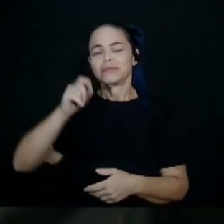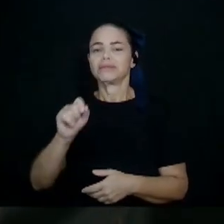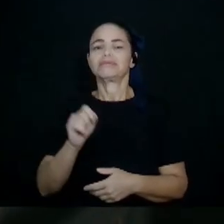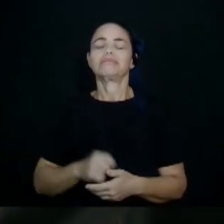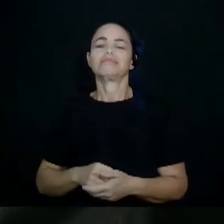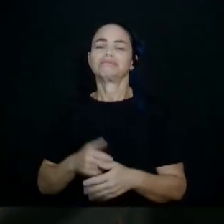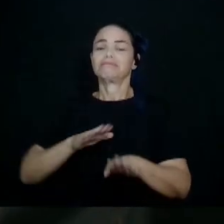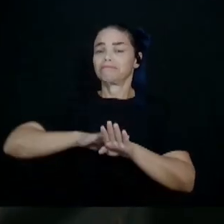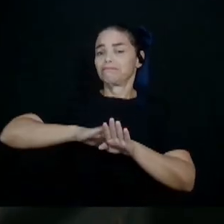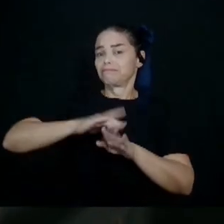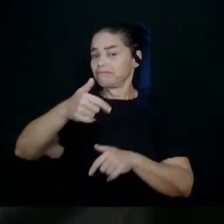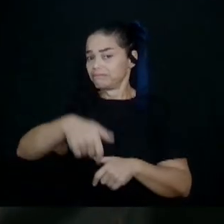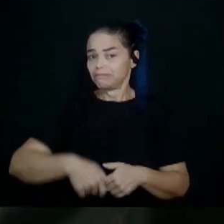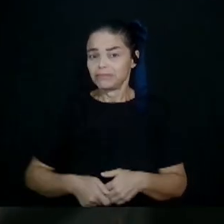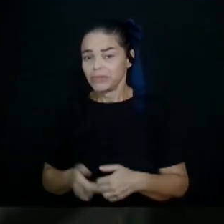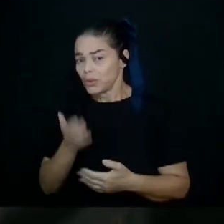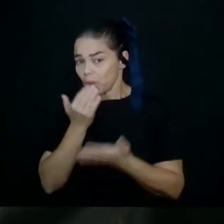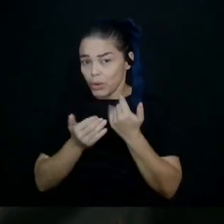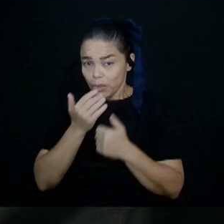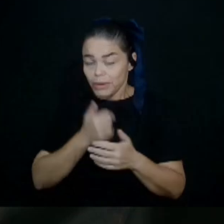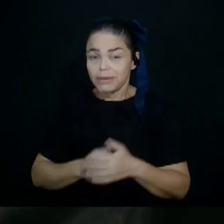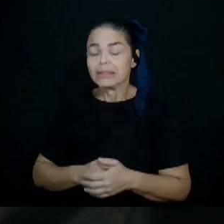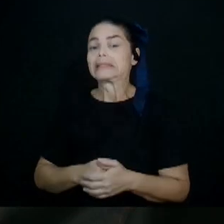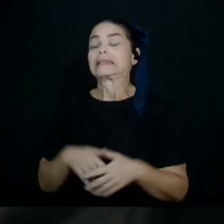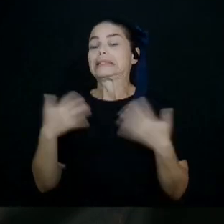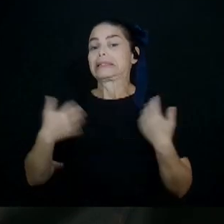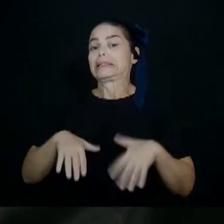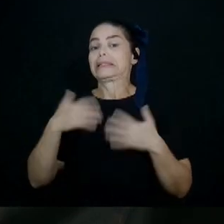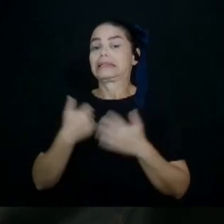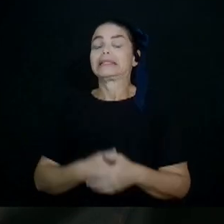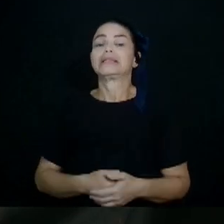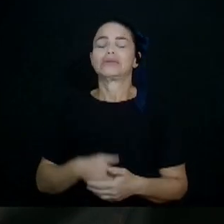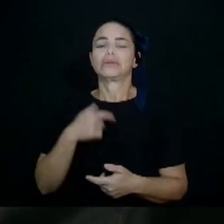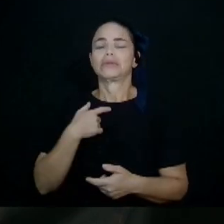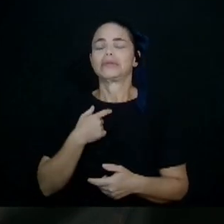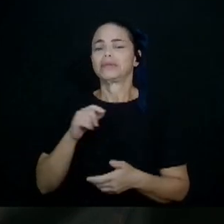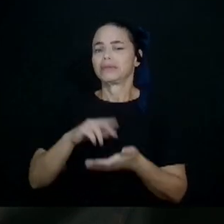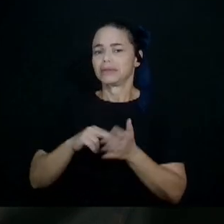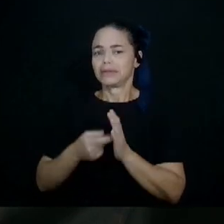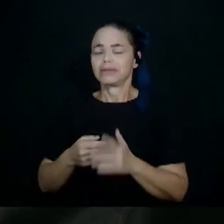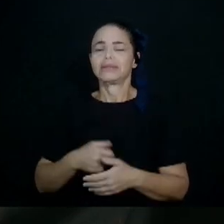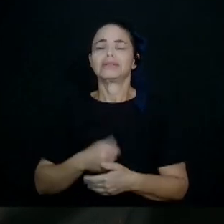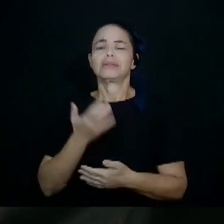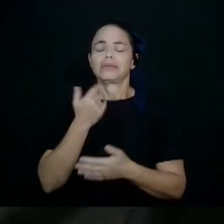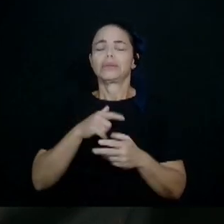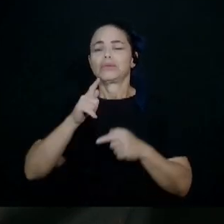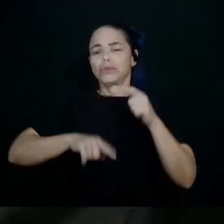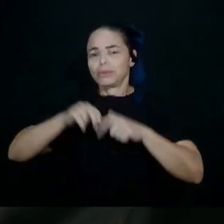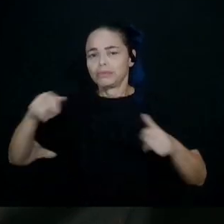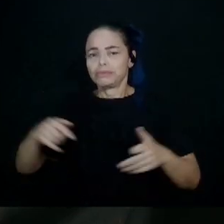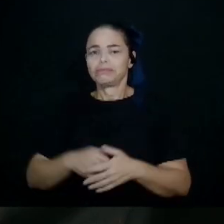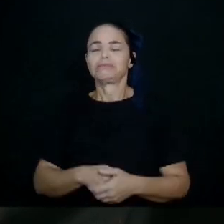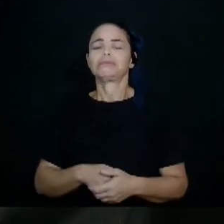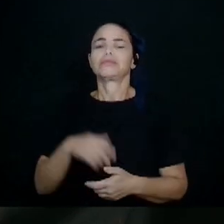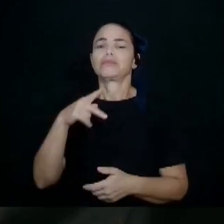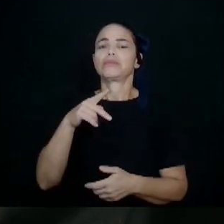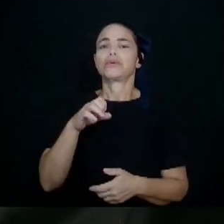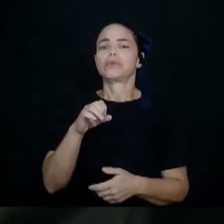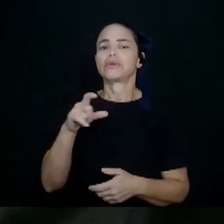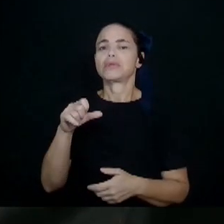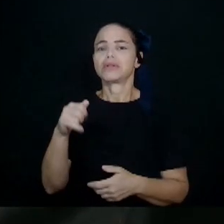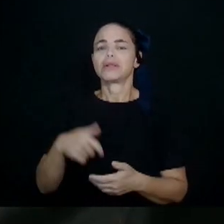trás desses alimentos ultraprocessados, O que são esses produtos? São aqueles produtos cheios